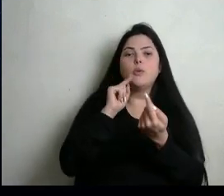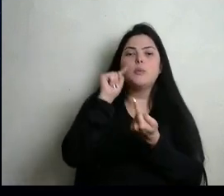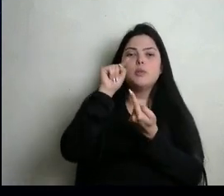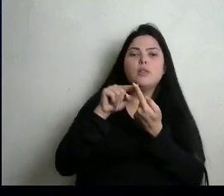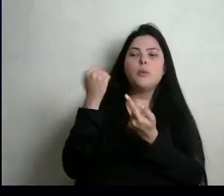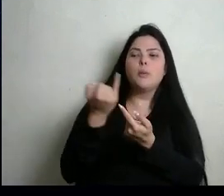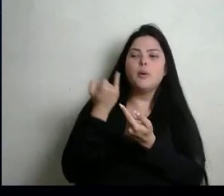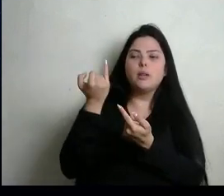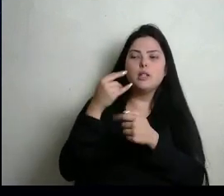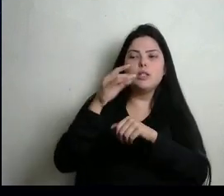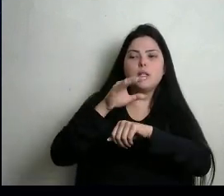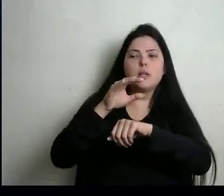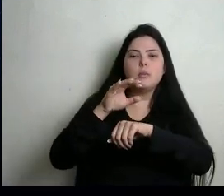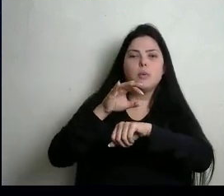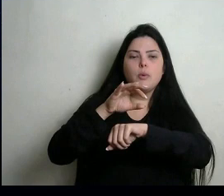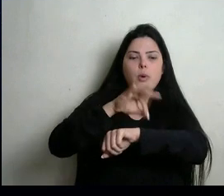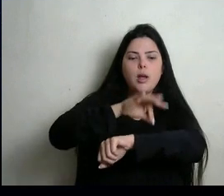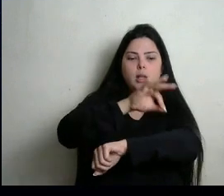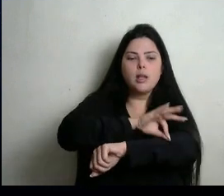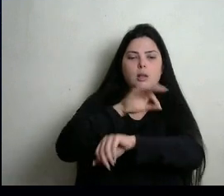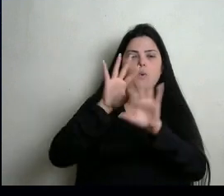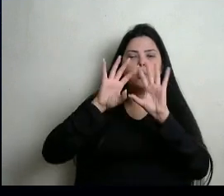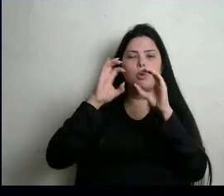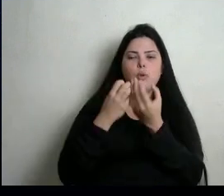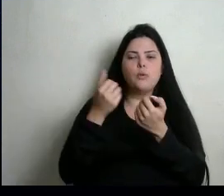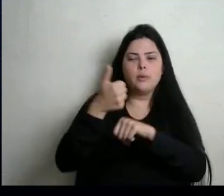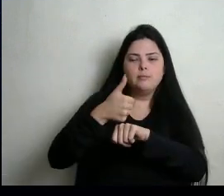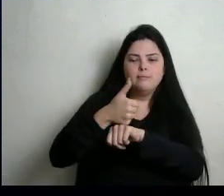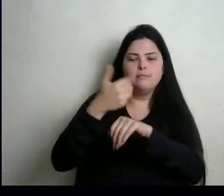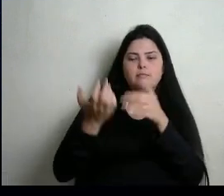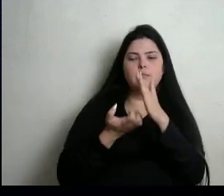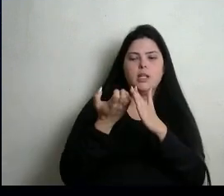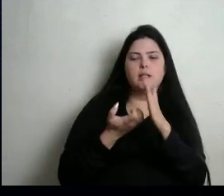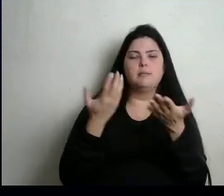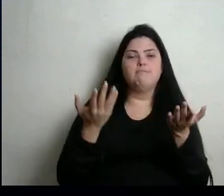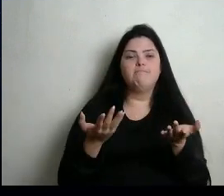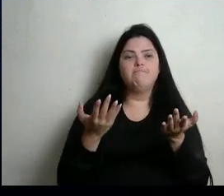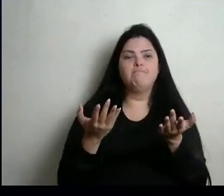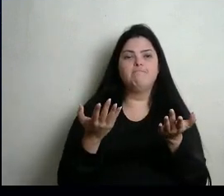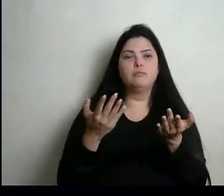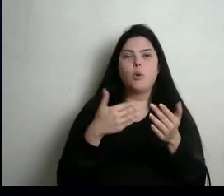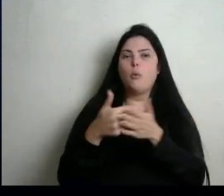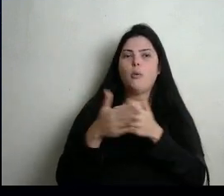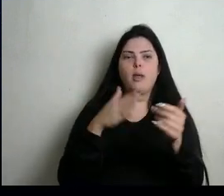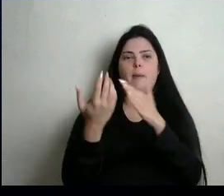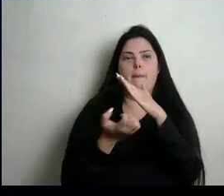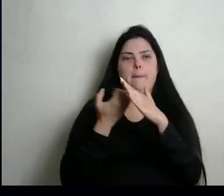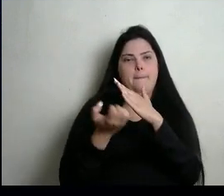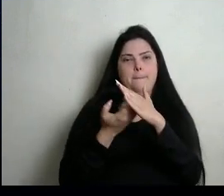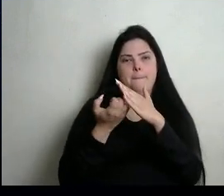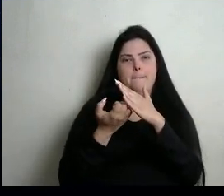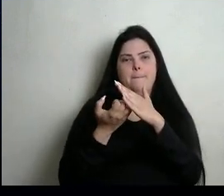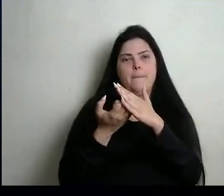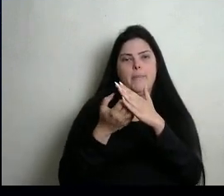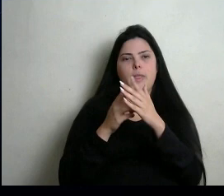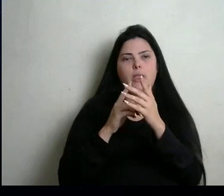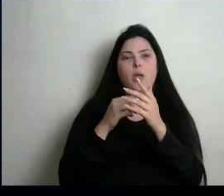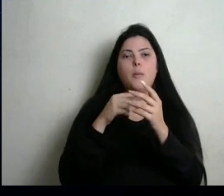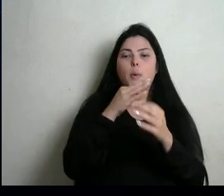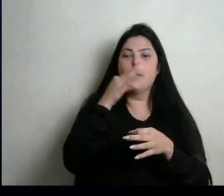um arquiteto de nuvem dentro das organizações, e aí para qualquer organização. Isso, obviamente, é uma visão minha, tá?